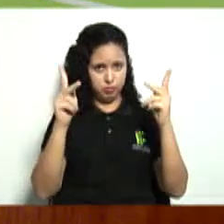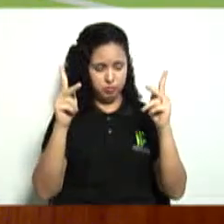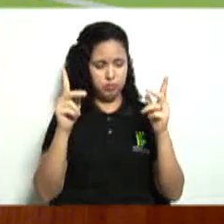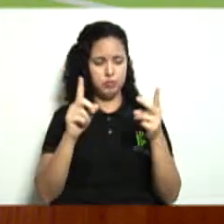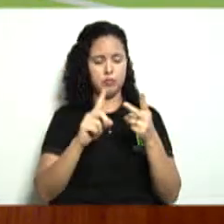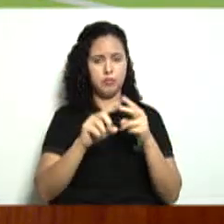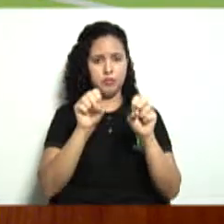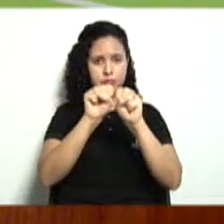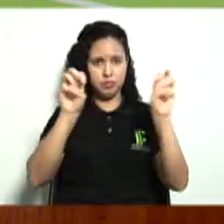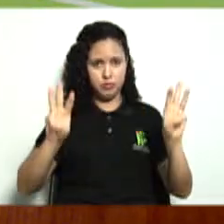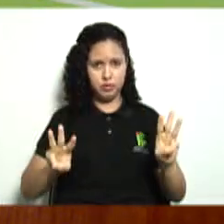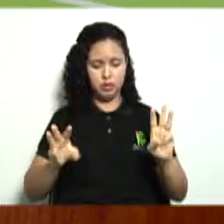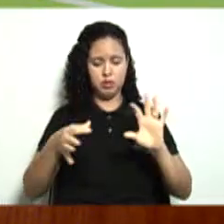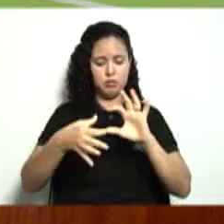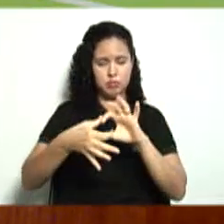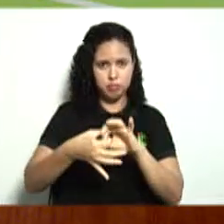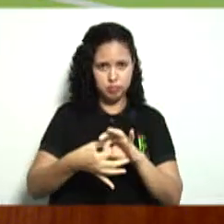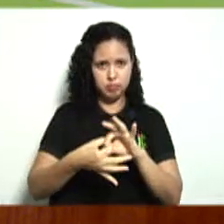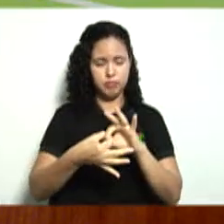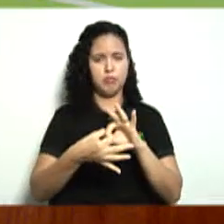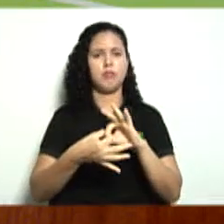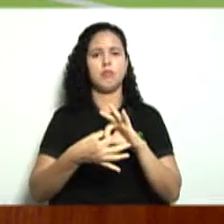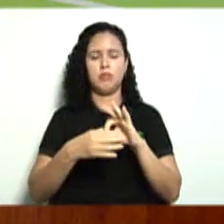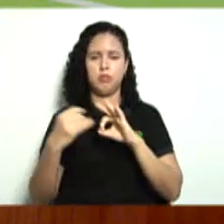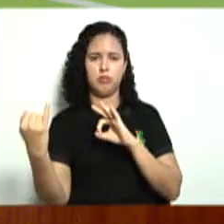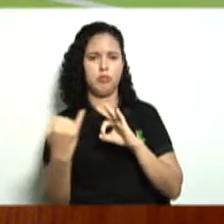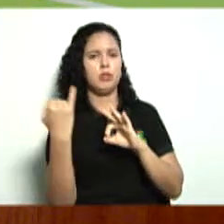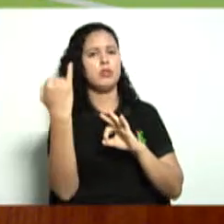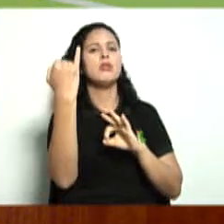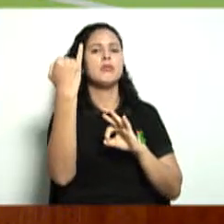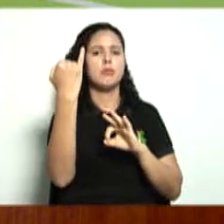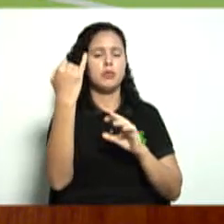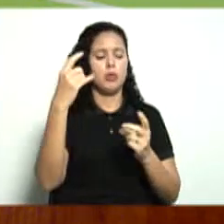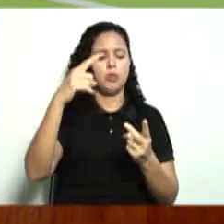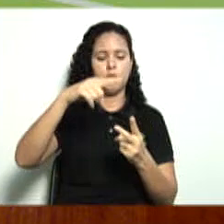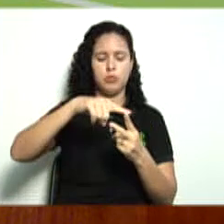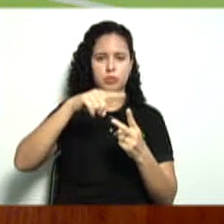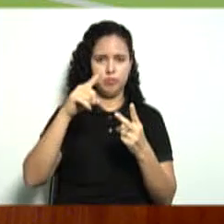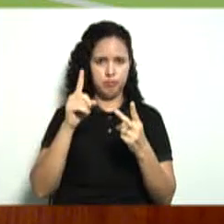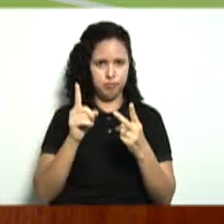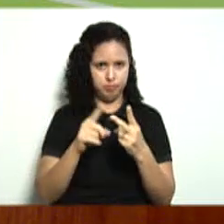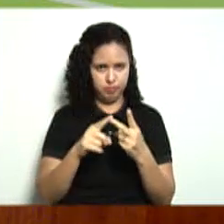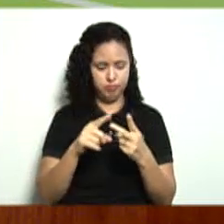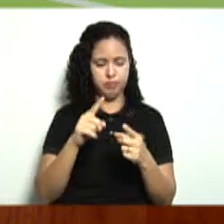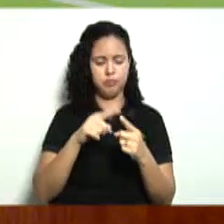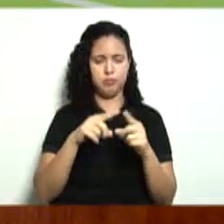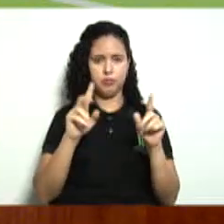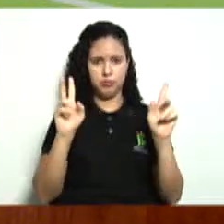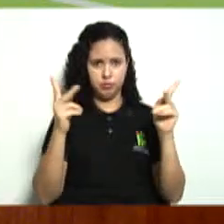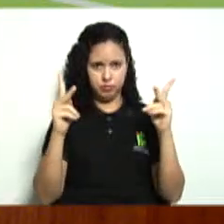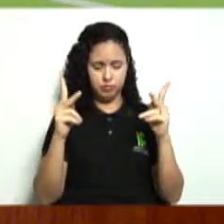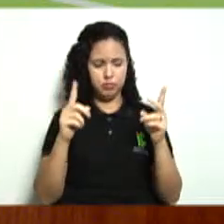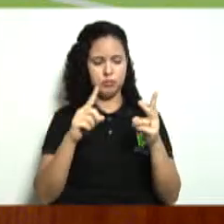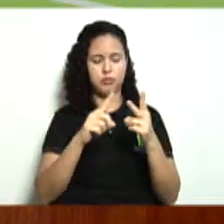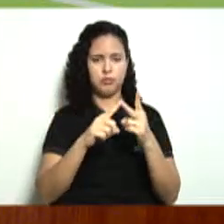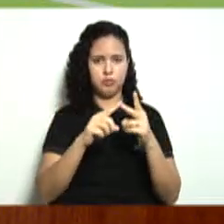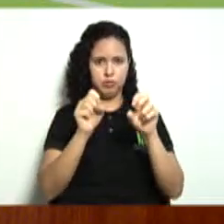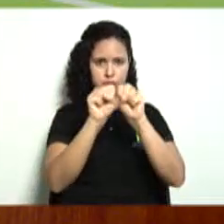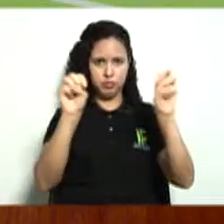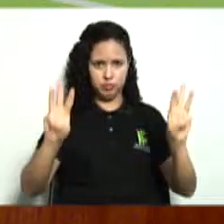certinho, para que você possa utilizar aqueles recursos. Então, é imprescindível que você tenha o software e o hardware. Tá bom,